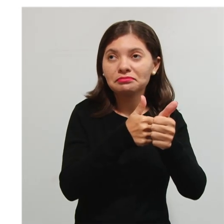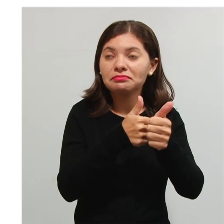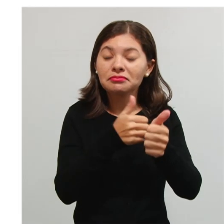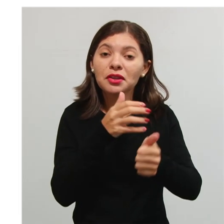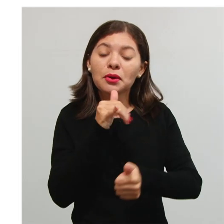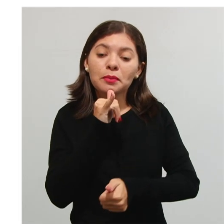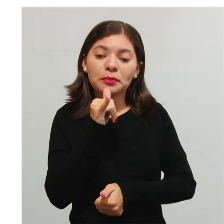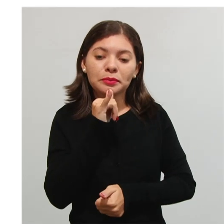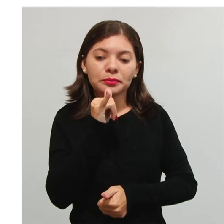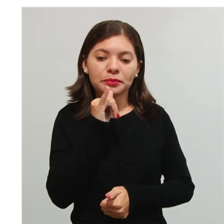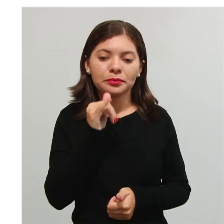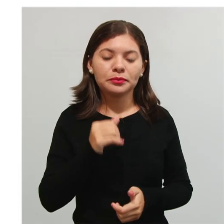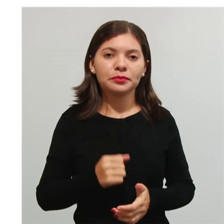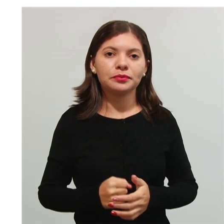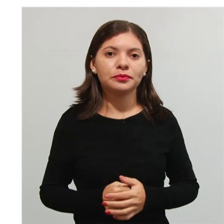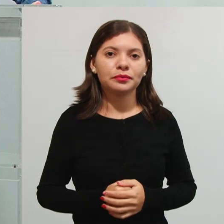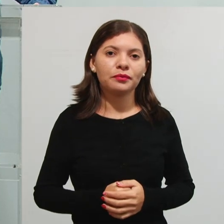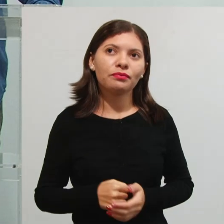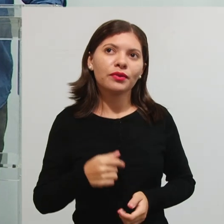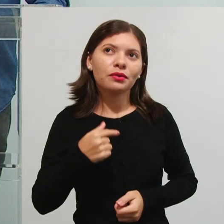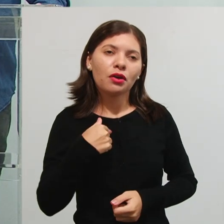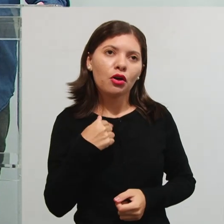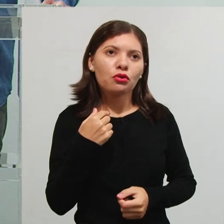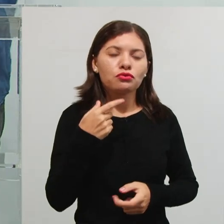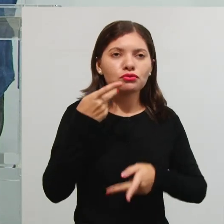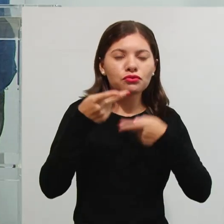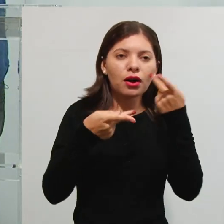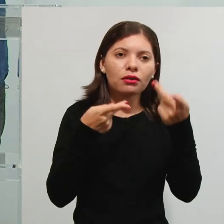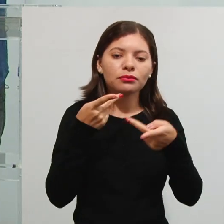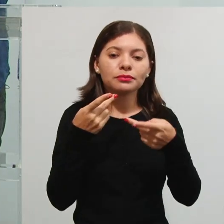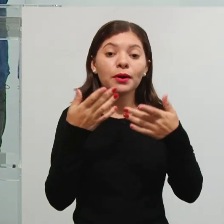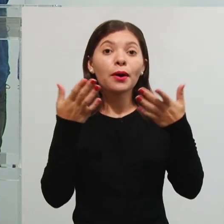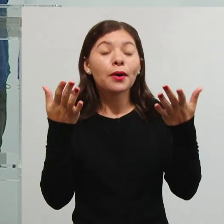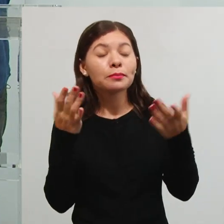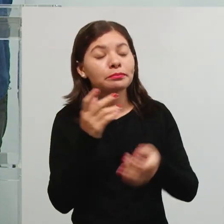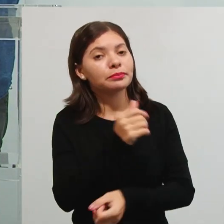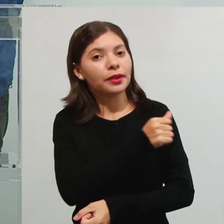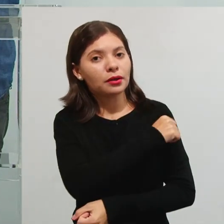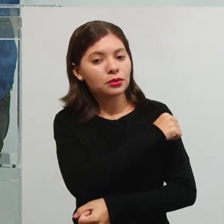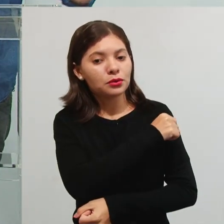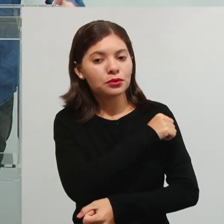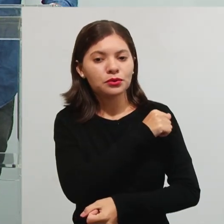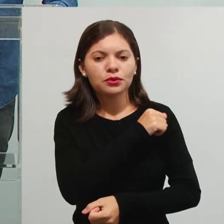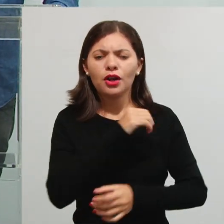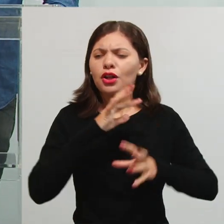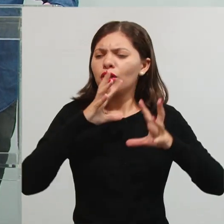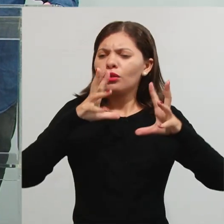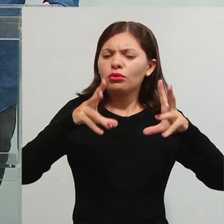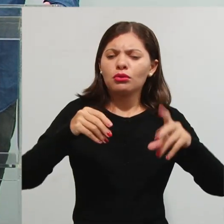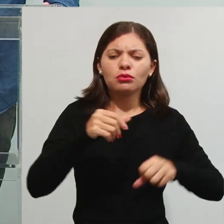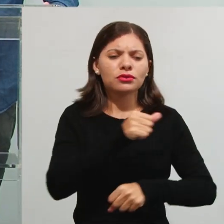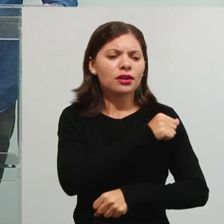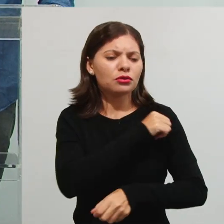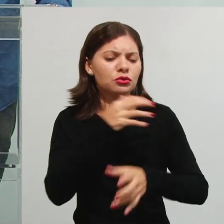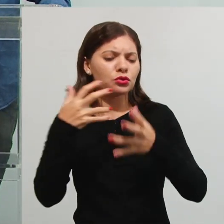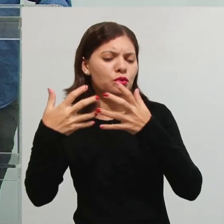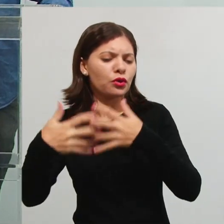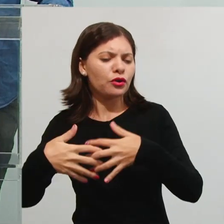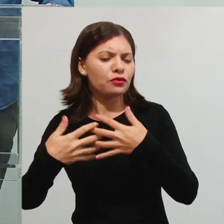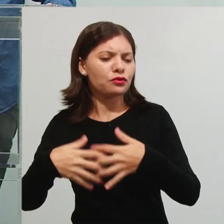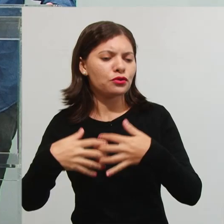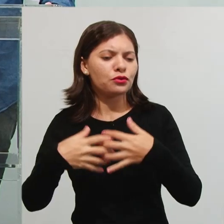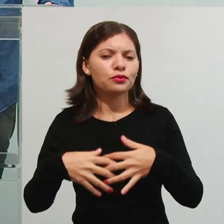exemplo, quando eu falo assim, olha pessoal, todos os alunos aí do IFRO vão receber aí